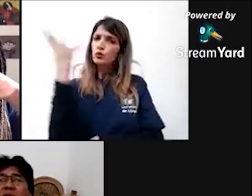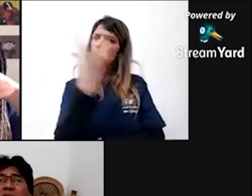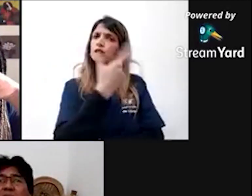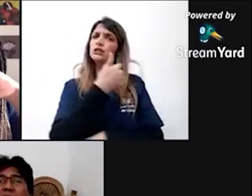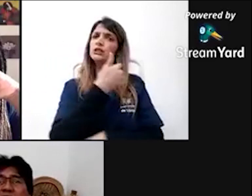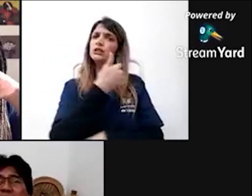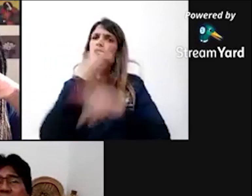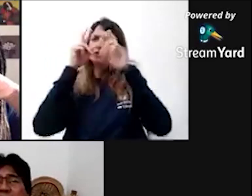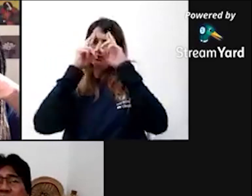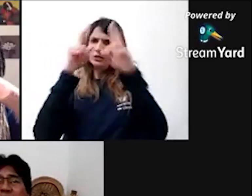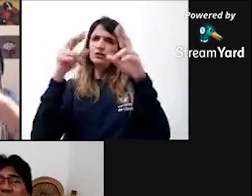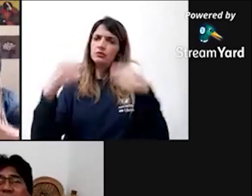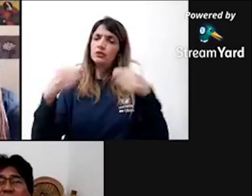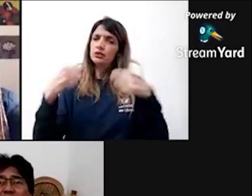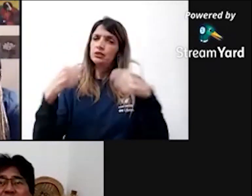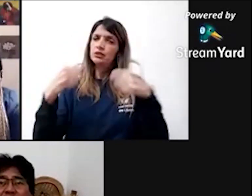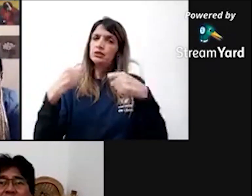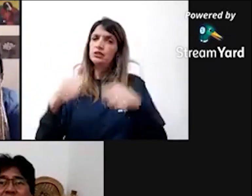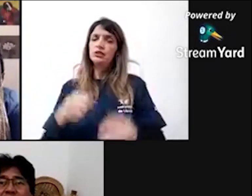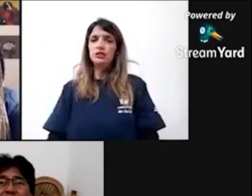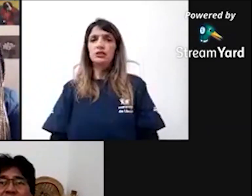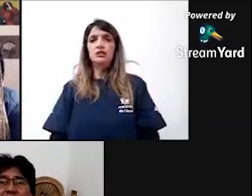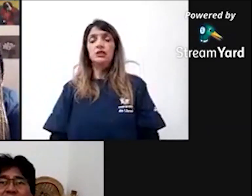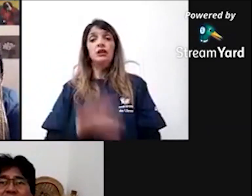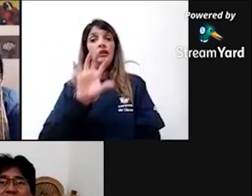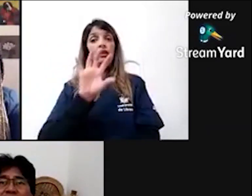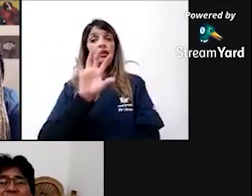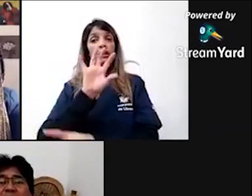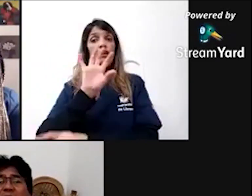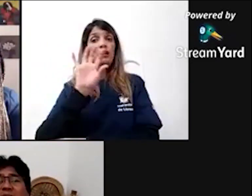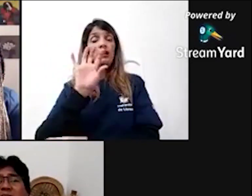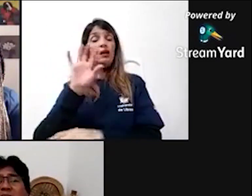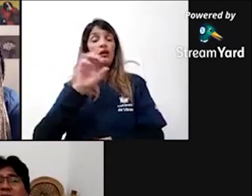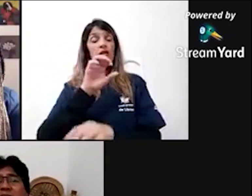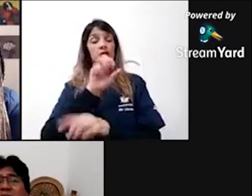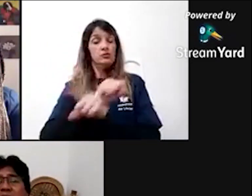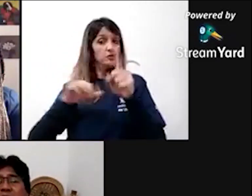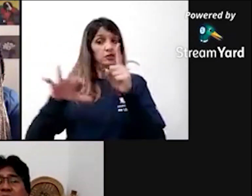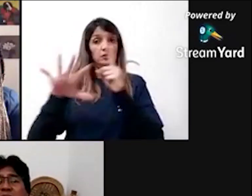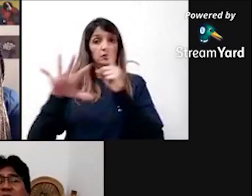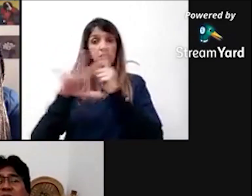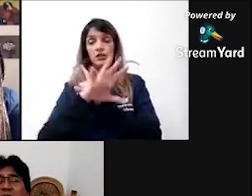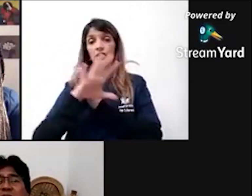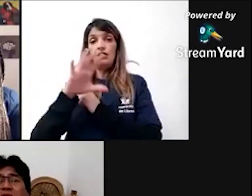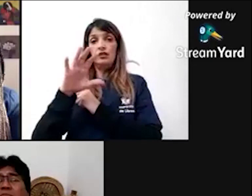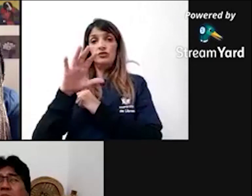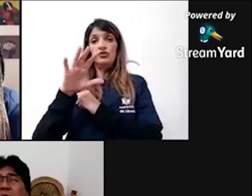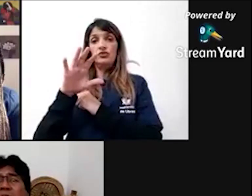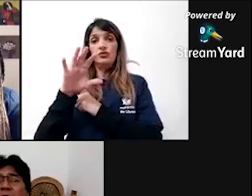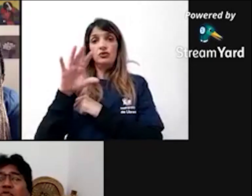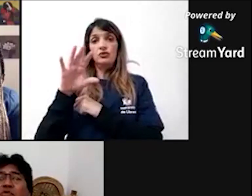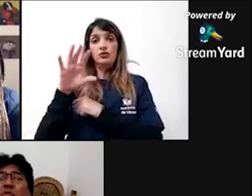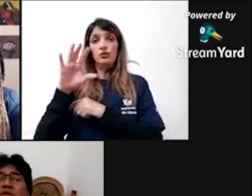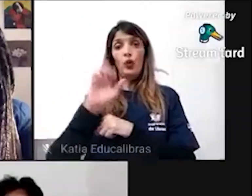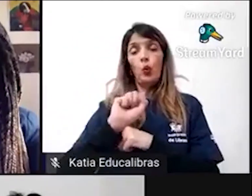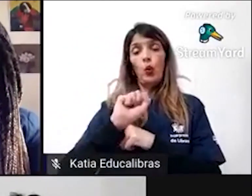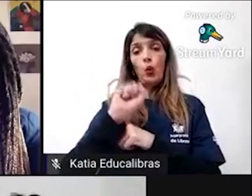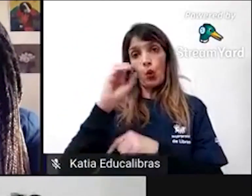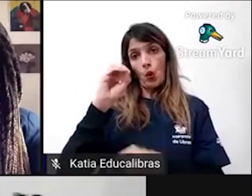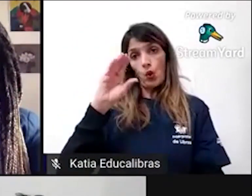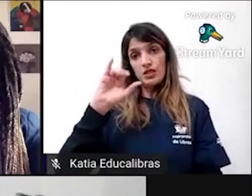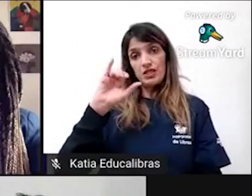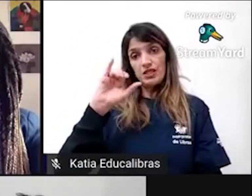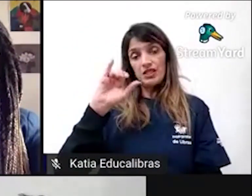como a sociedade ocidental não perdeu essa linha do